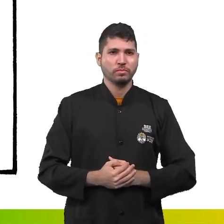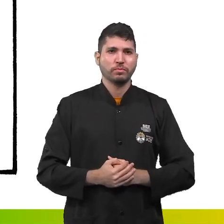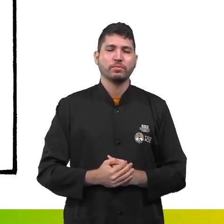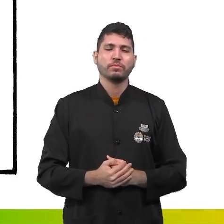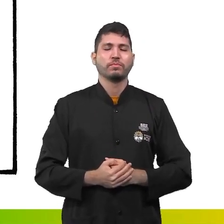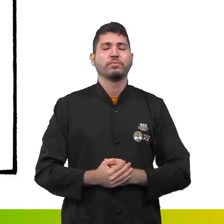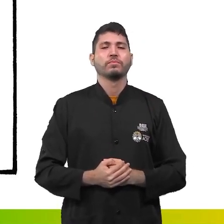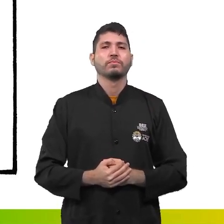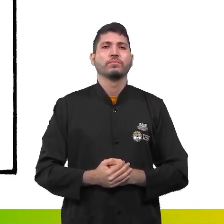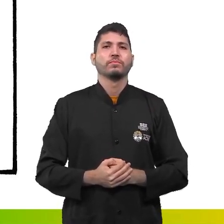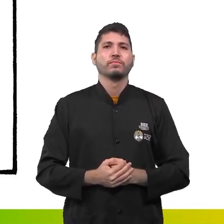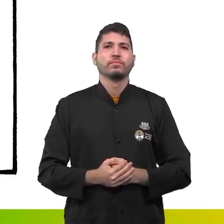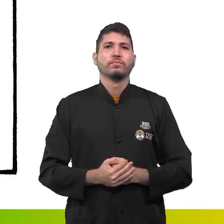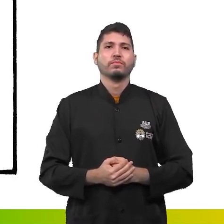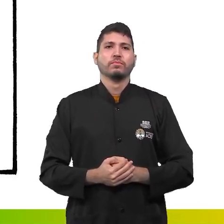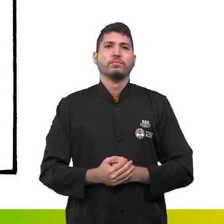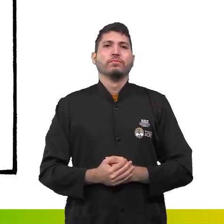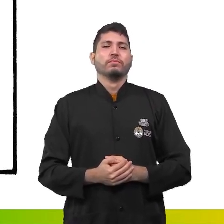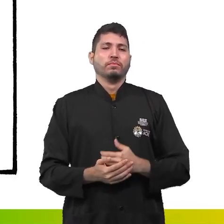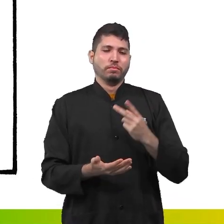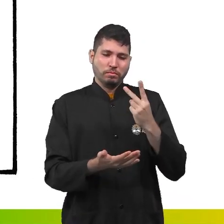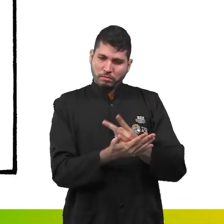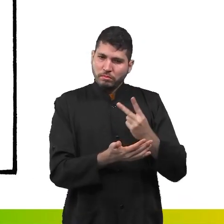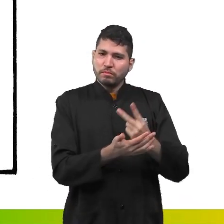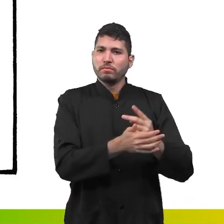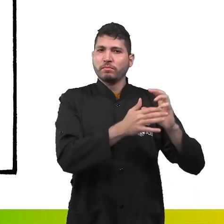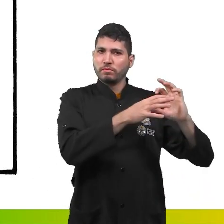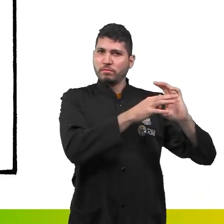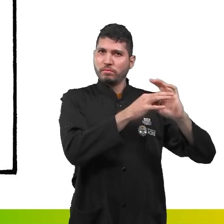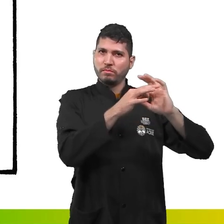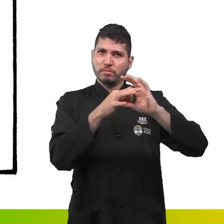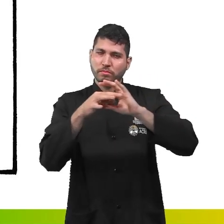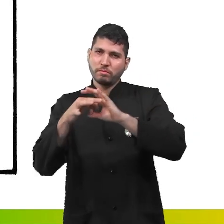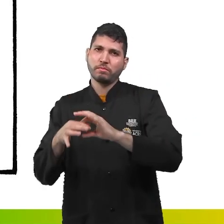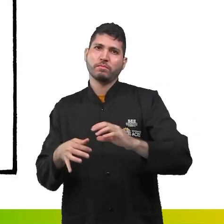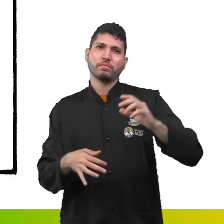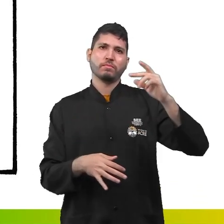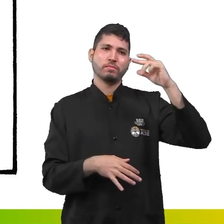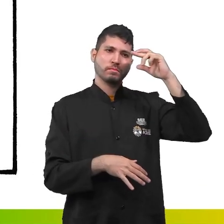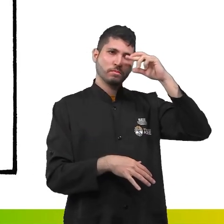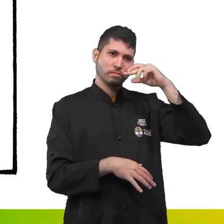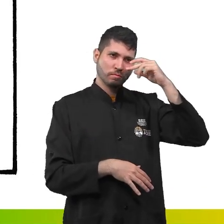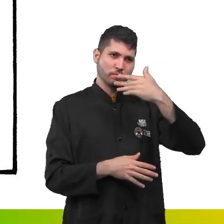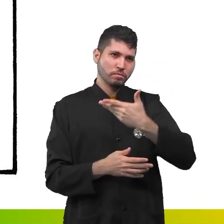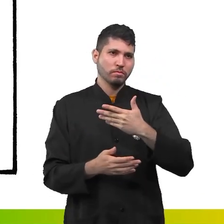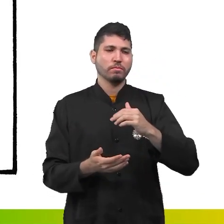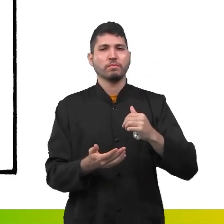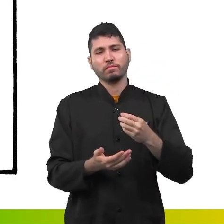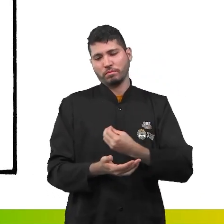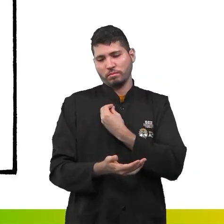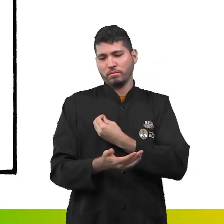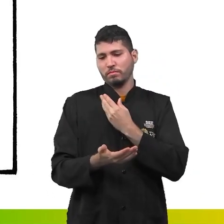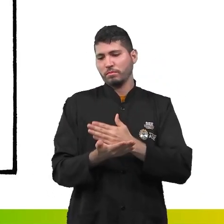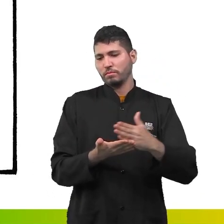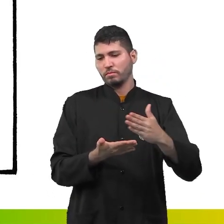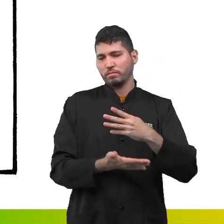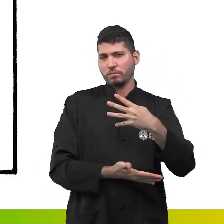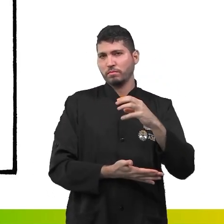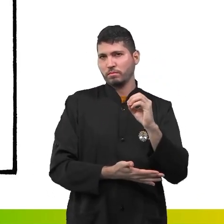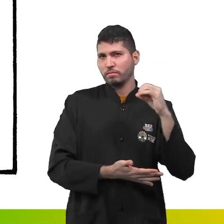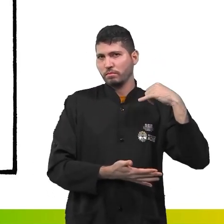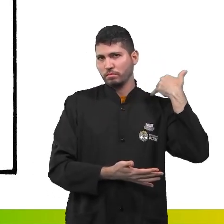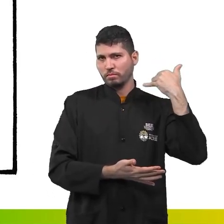né, sempre esse contexto. Observem, Mafalda dice, la vida comienza a los 40, vida começa aos 40.